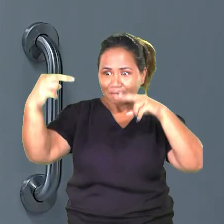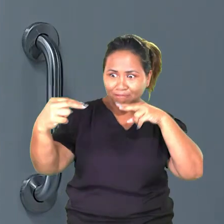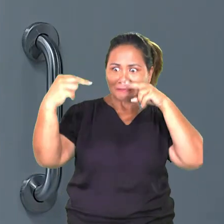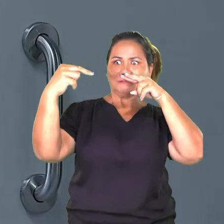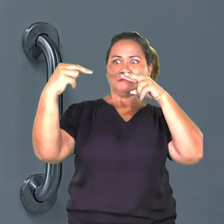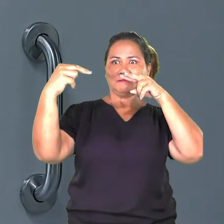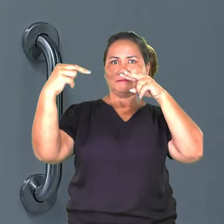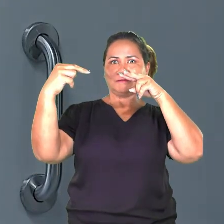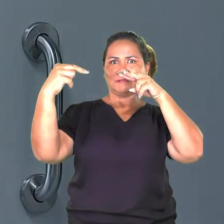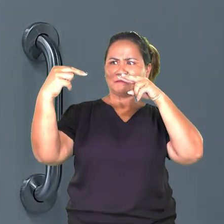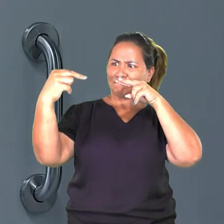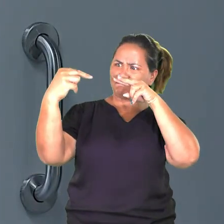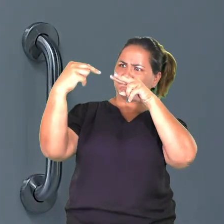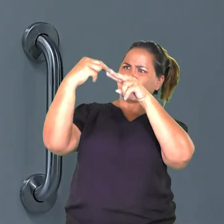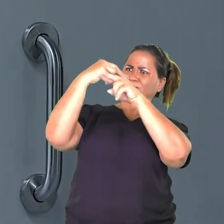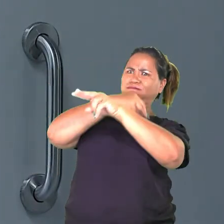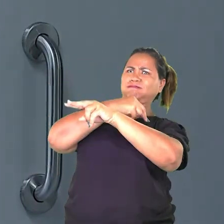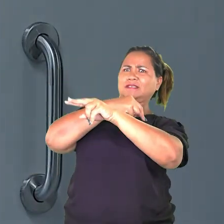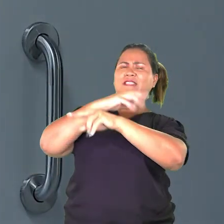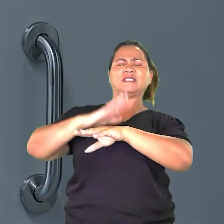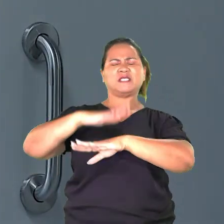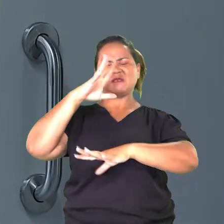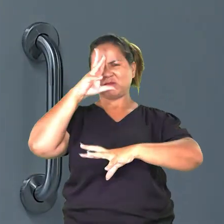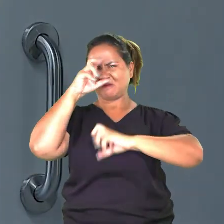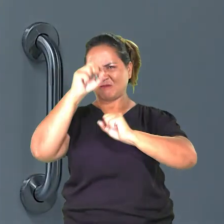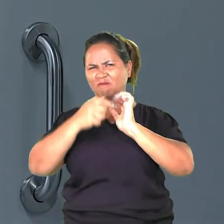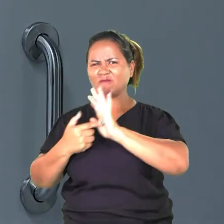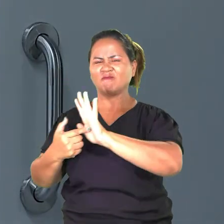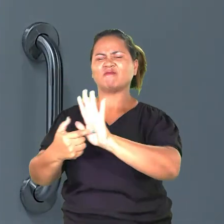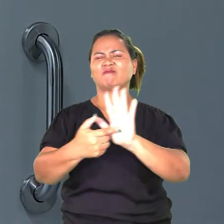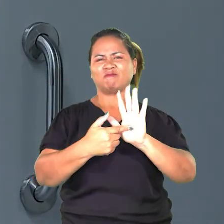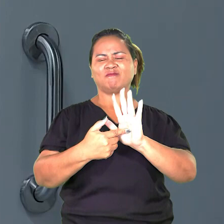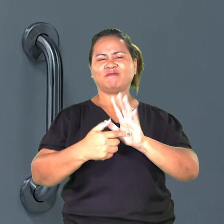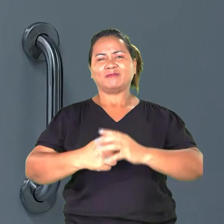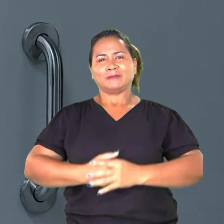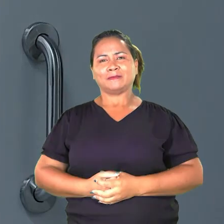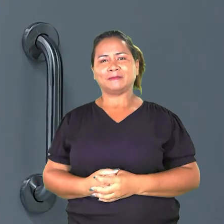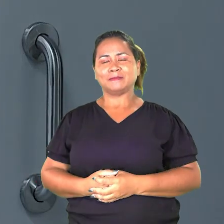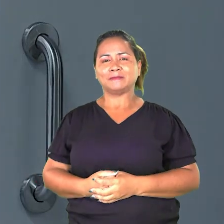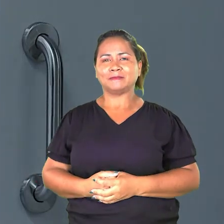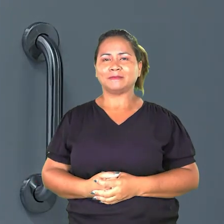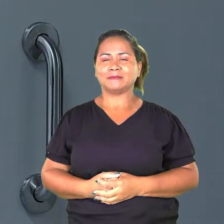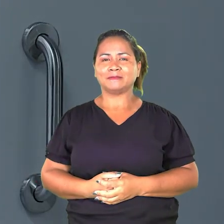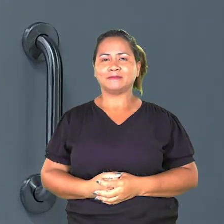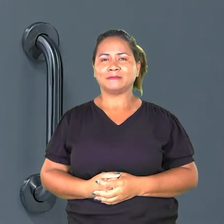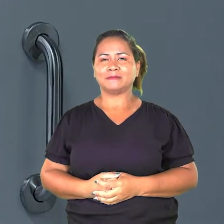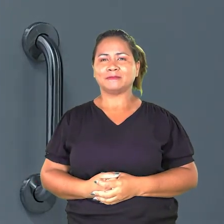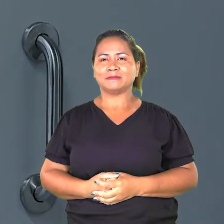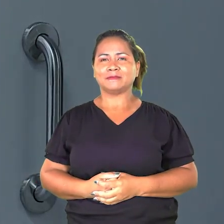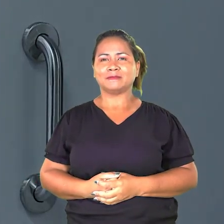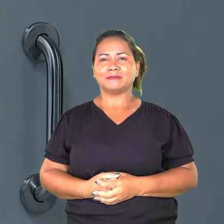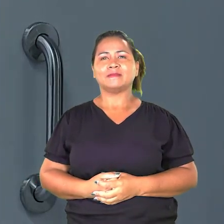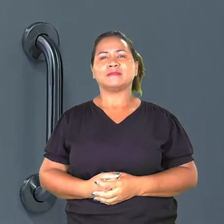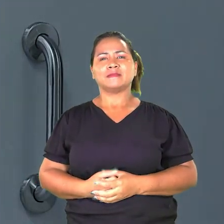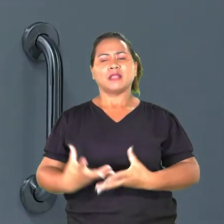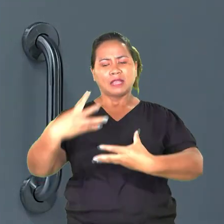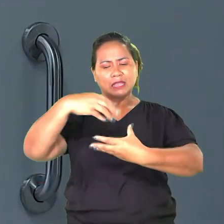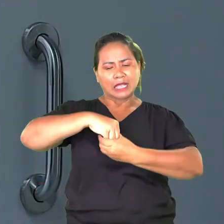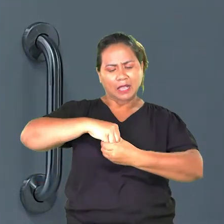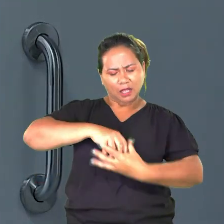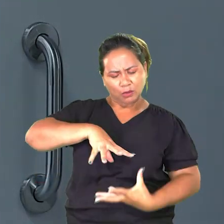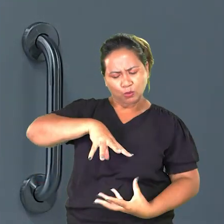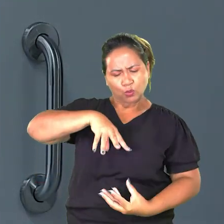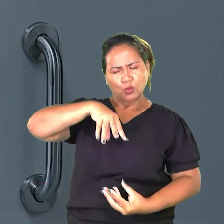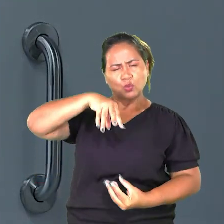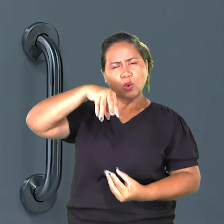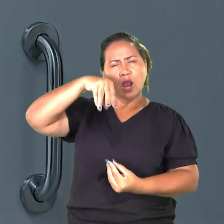trago na retina diluídos os misteriosos portos não tocados.